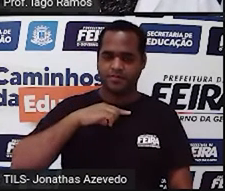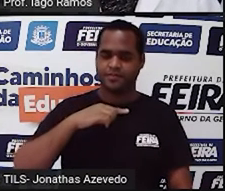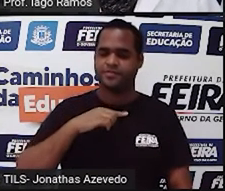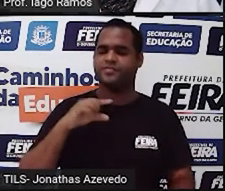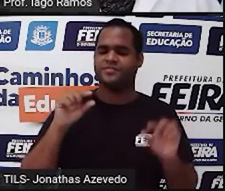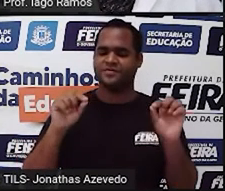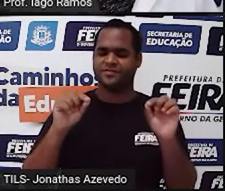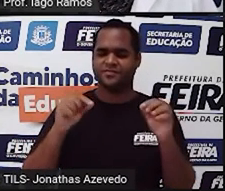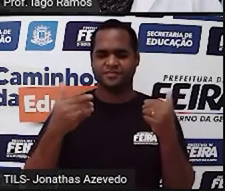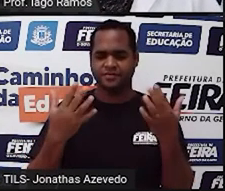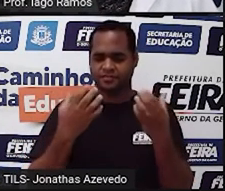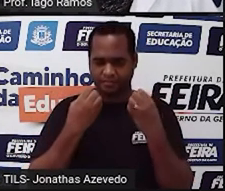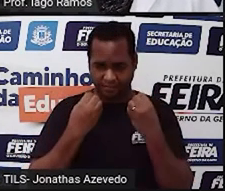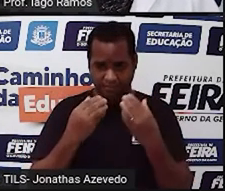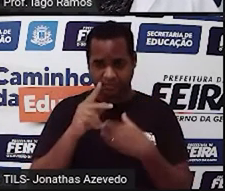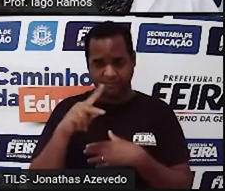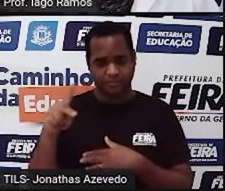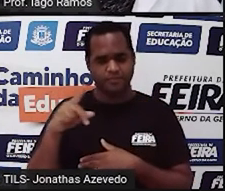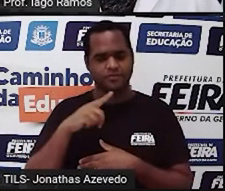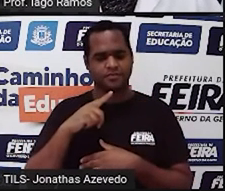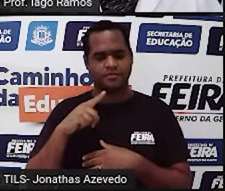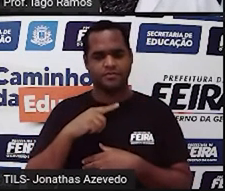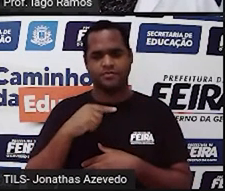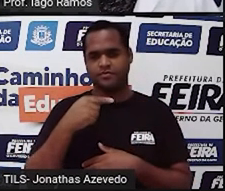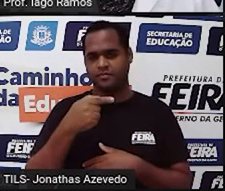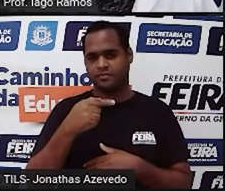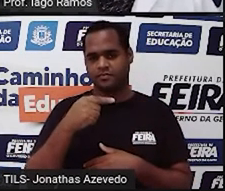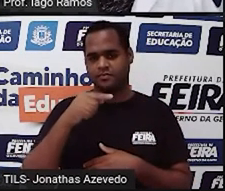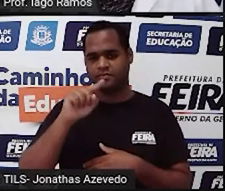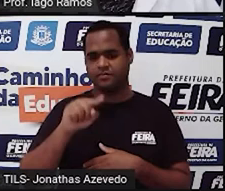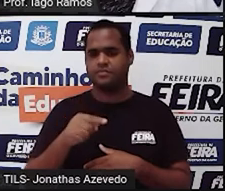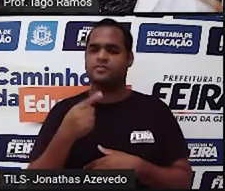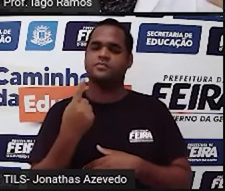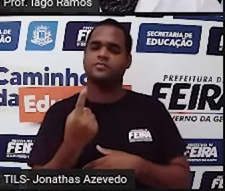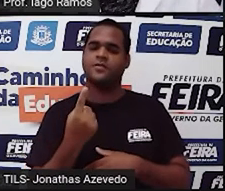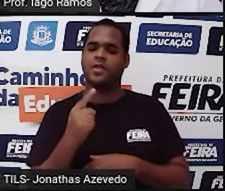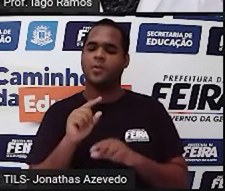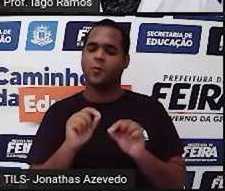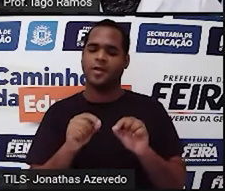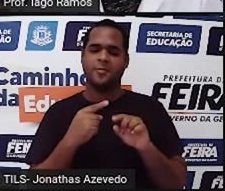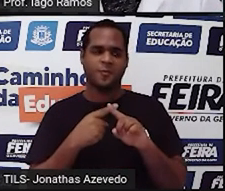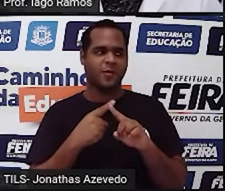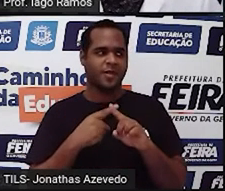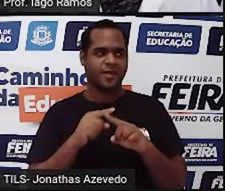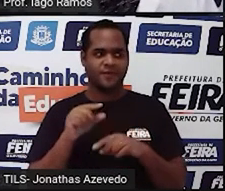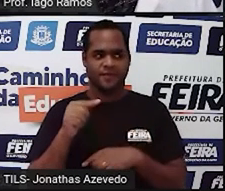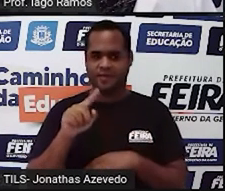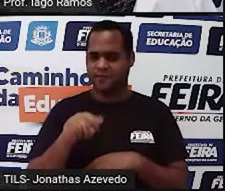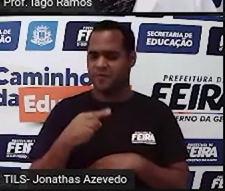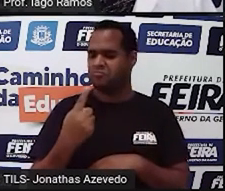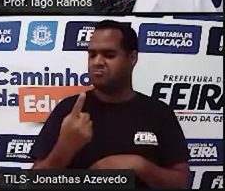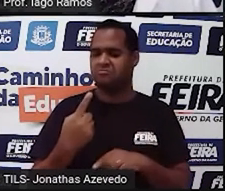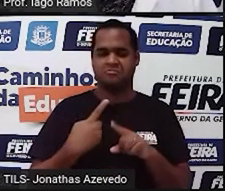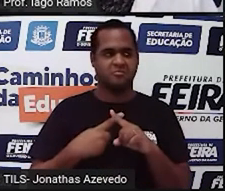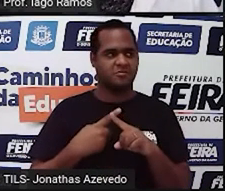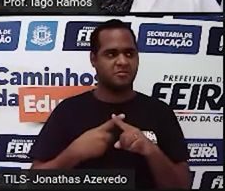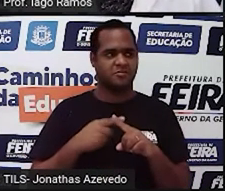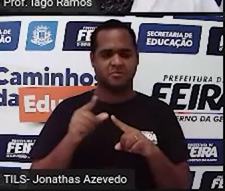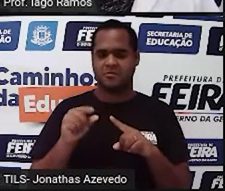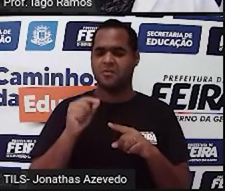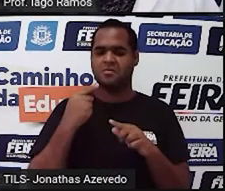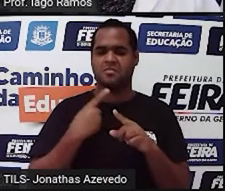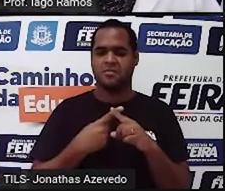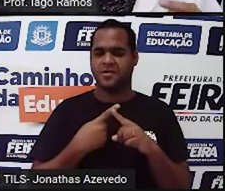o bom professor é claro que eu ia escolher as 7,1 E por que que você ia escolher a nota 7,1